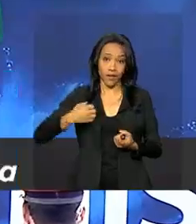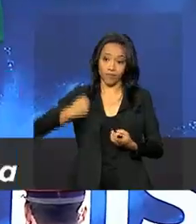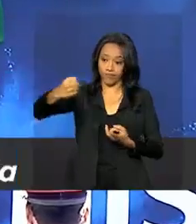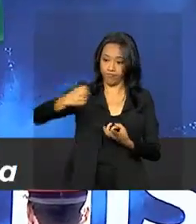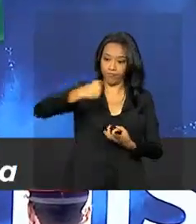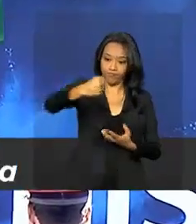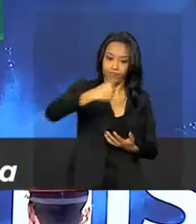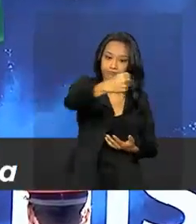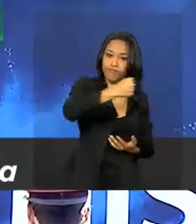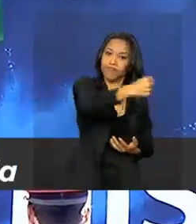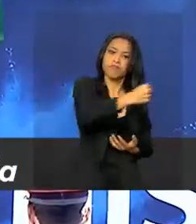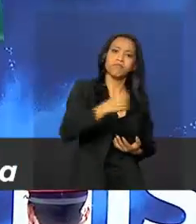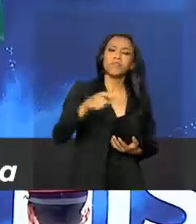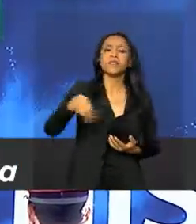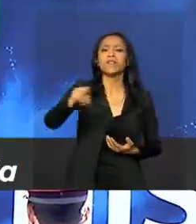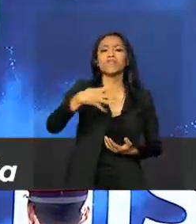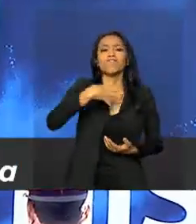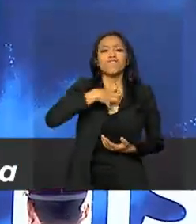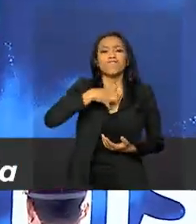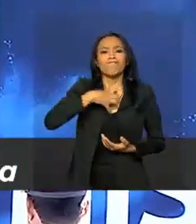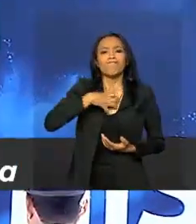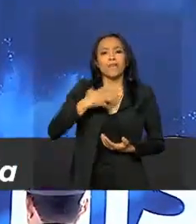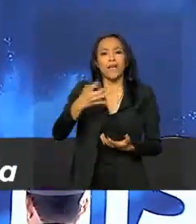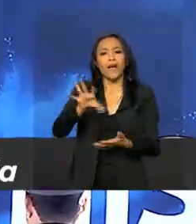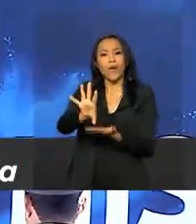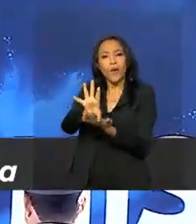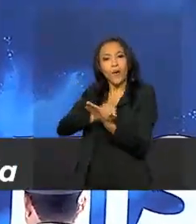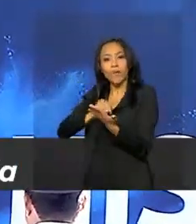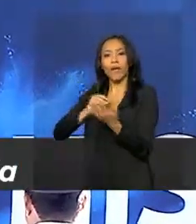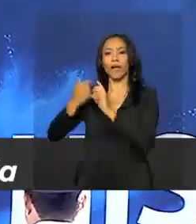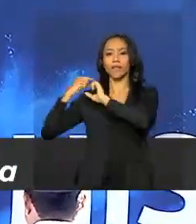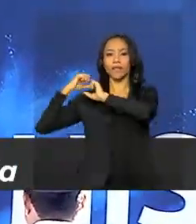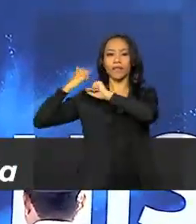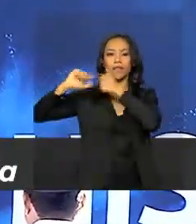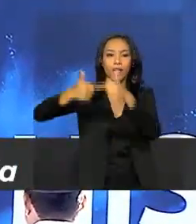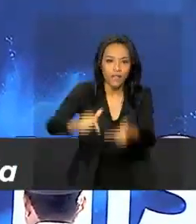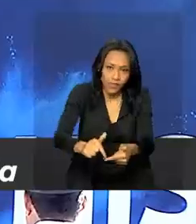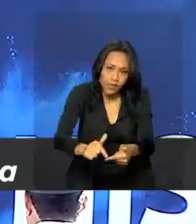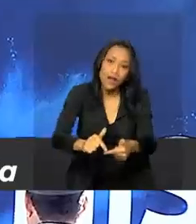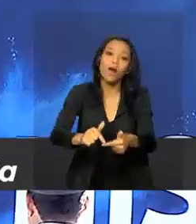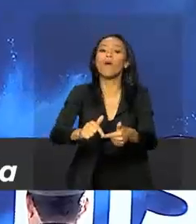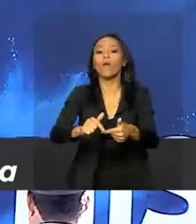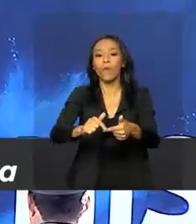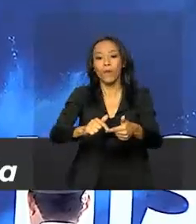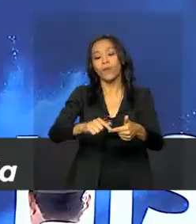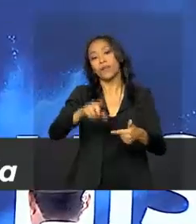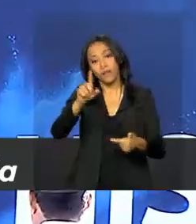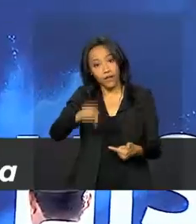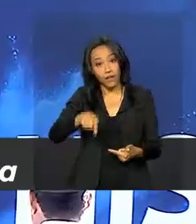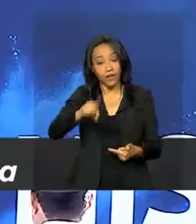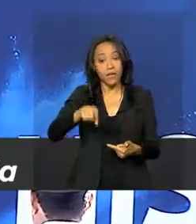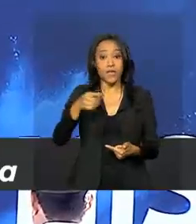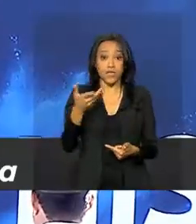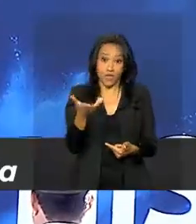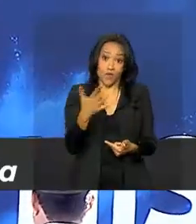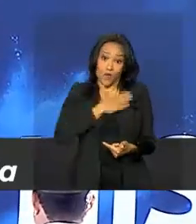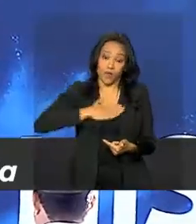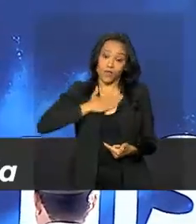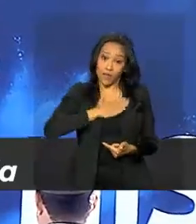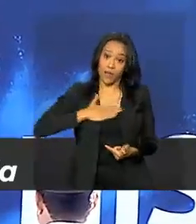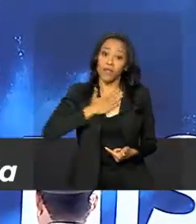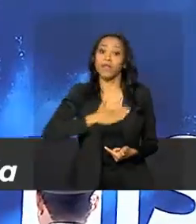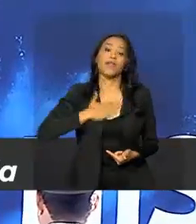cultuar essa tradição, esse símbolo, né? E, novamente, eu gostaria de